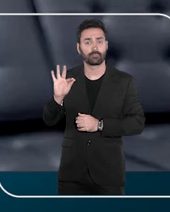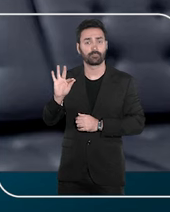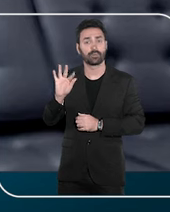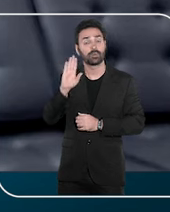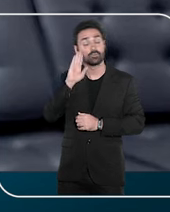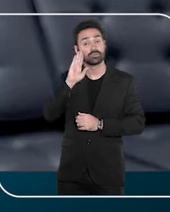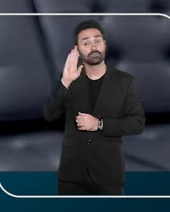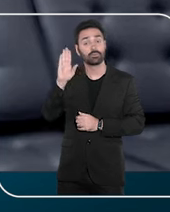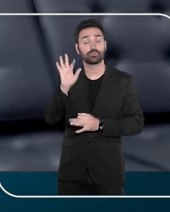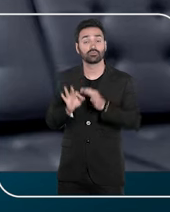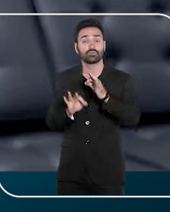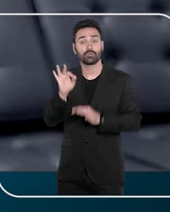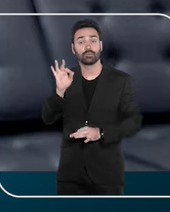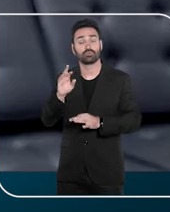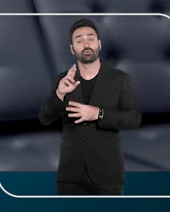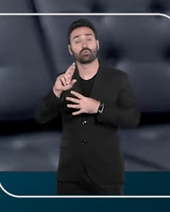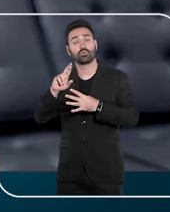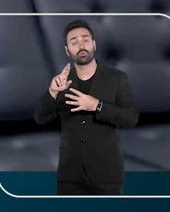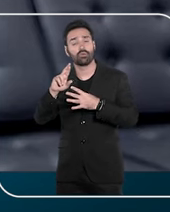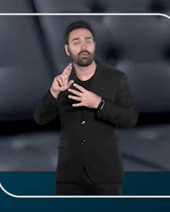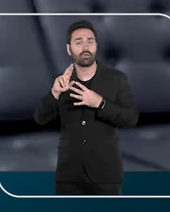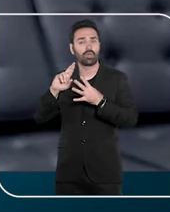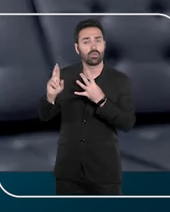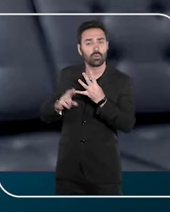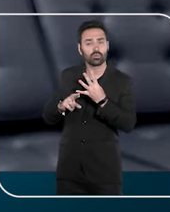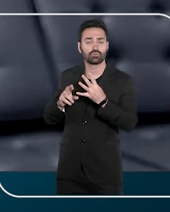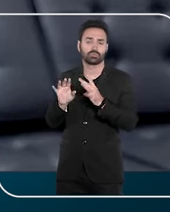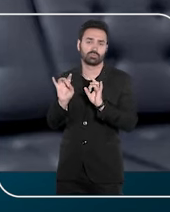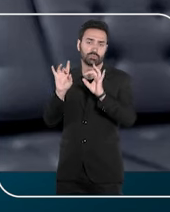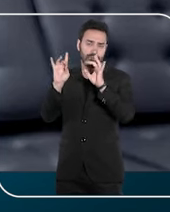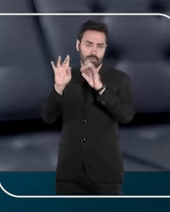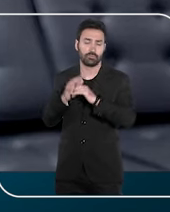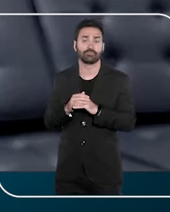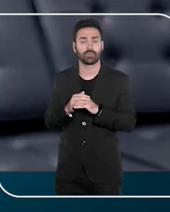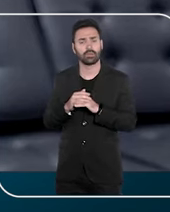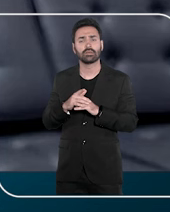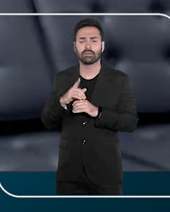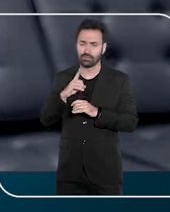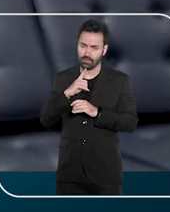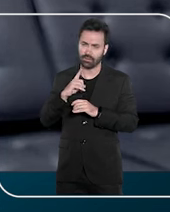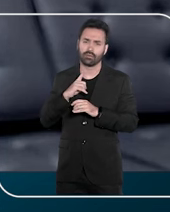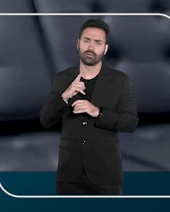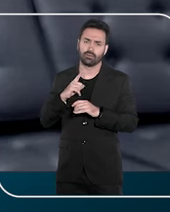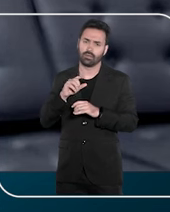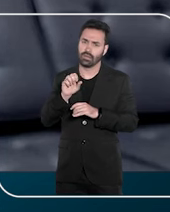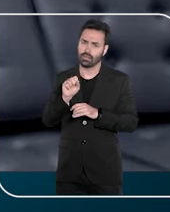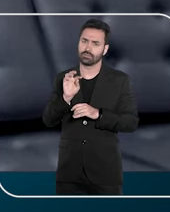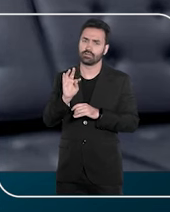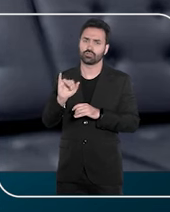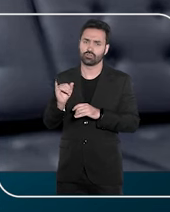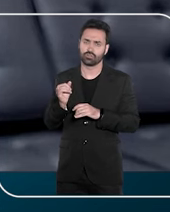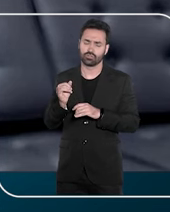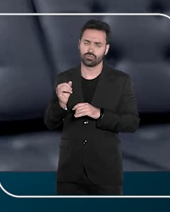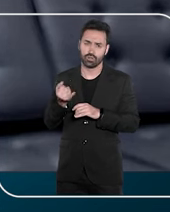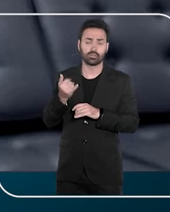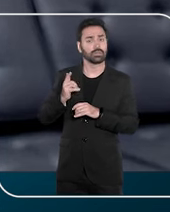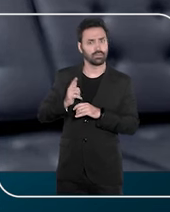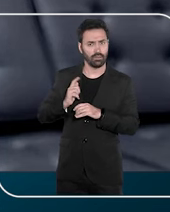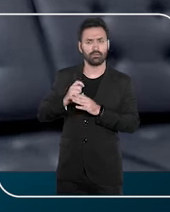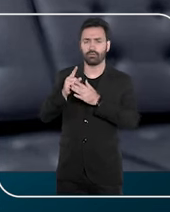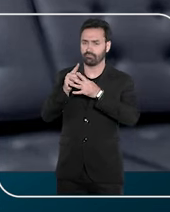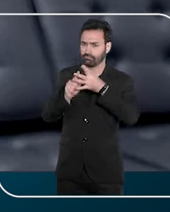recursos especiais que chegam à nossa corte. É claro que temos outras competências, mas basicamente o que se discute aqui no